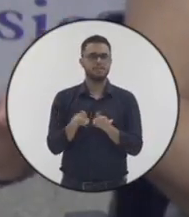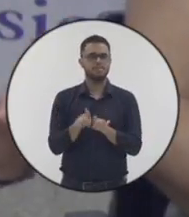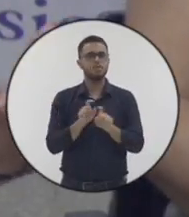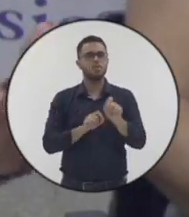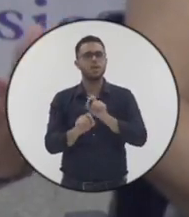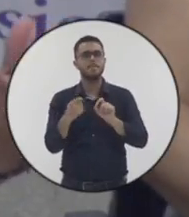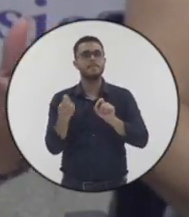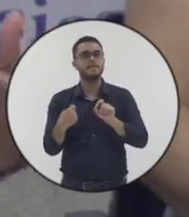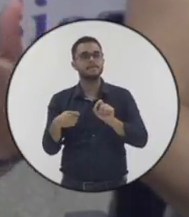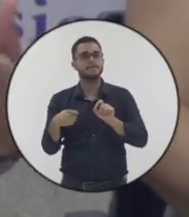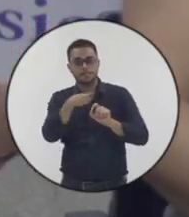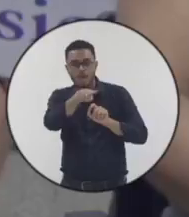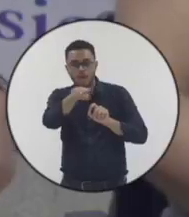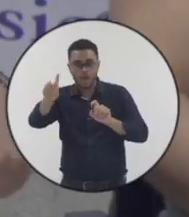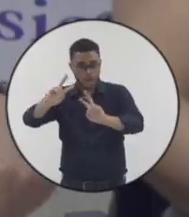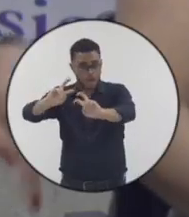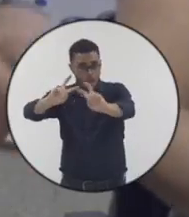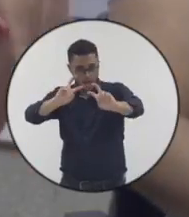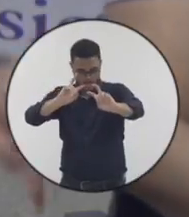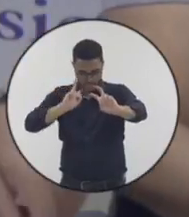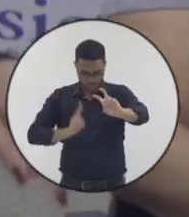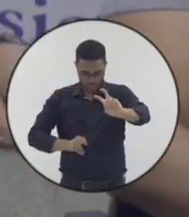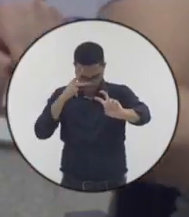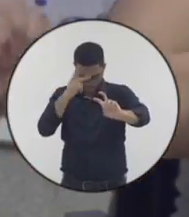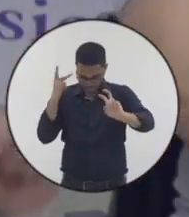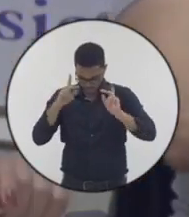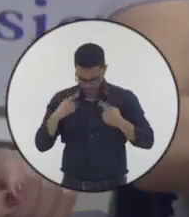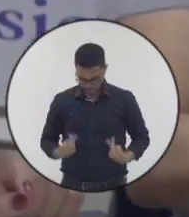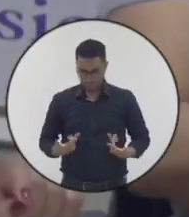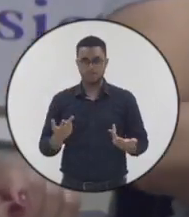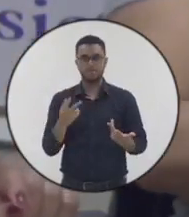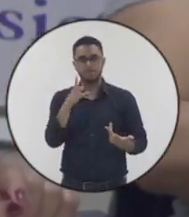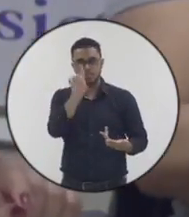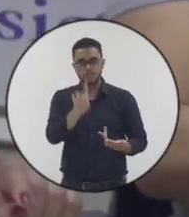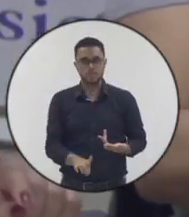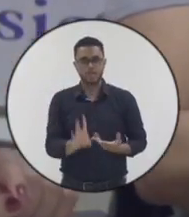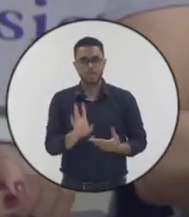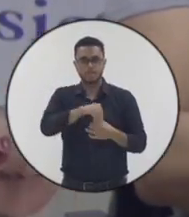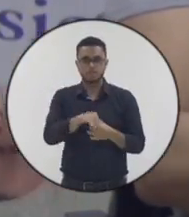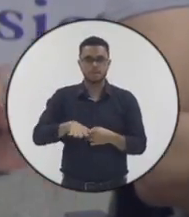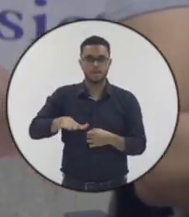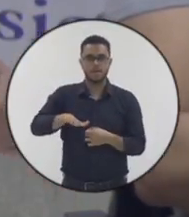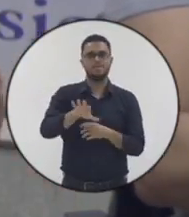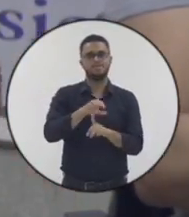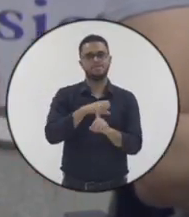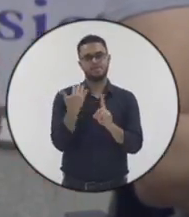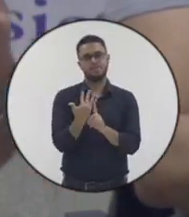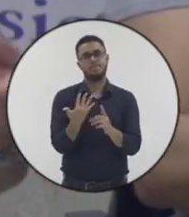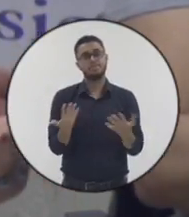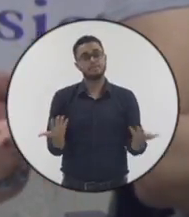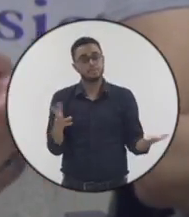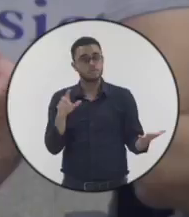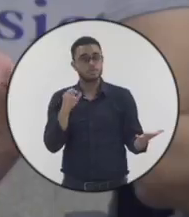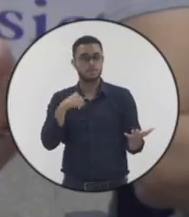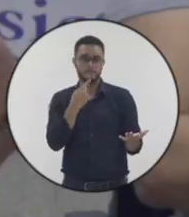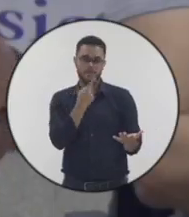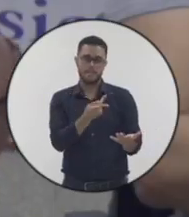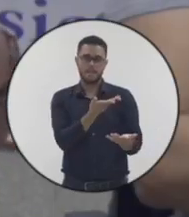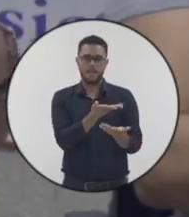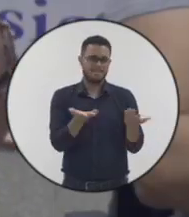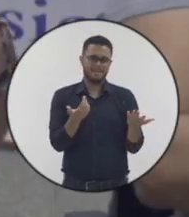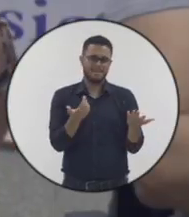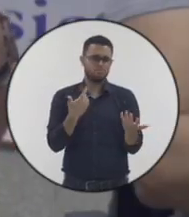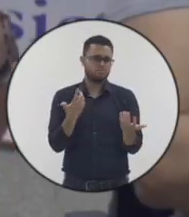precisa para ser enxergado enquanto uma pessoa de direito dentro desse espaço de sociedade. E aí, quando eu falo isso, eu não estou